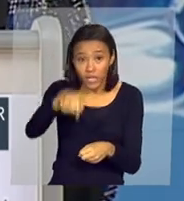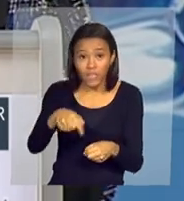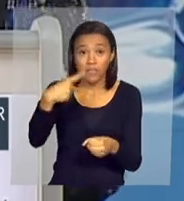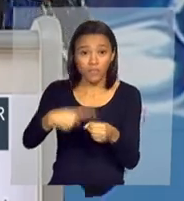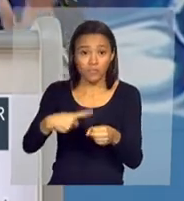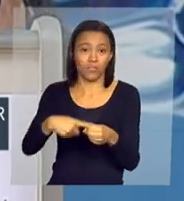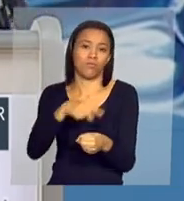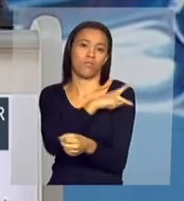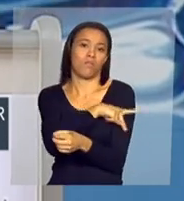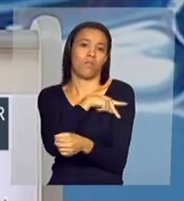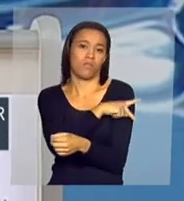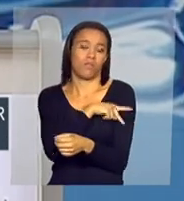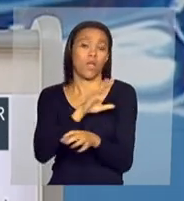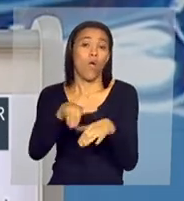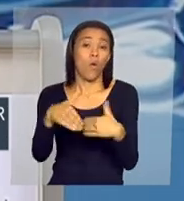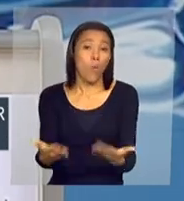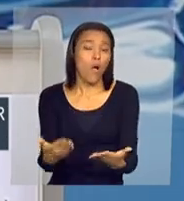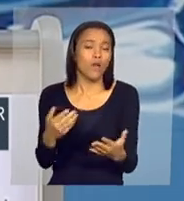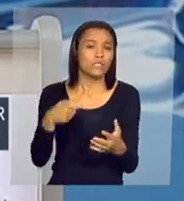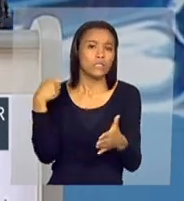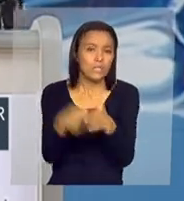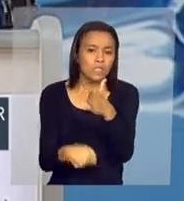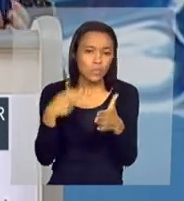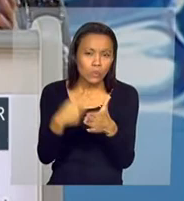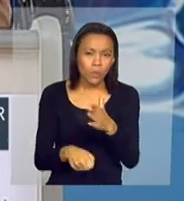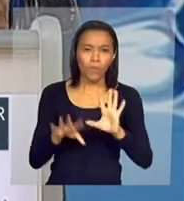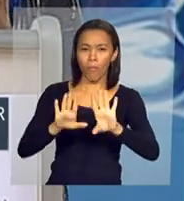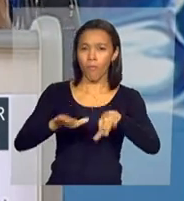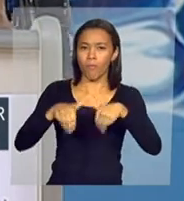Piauí, quando se lutou para melhorar